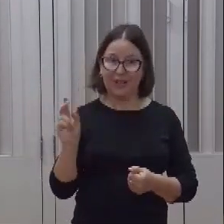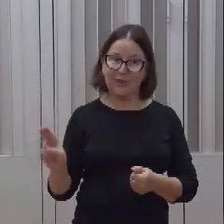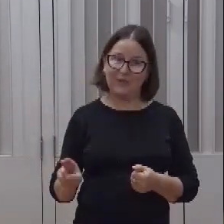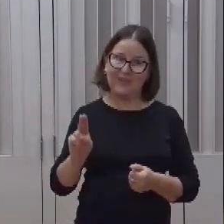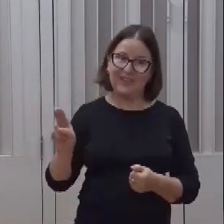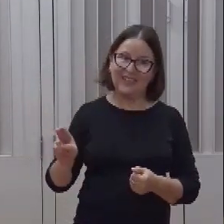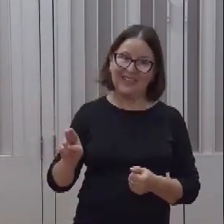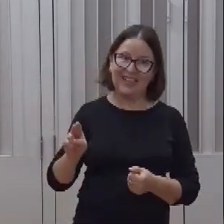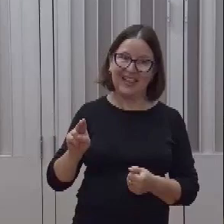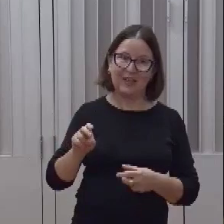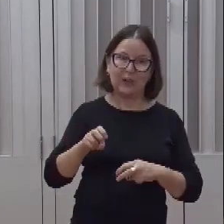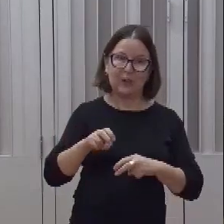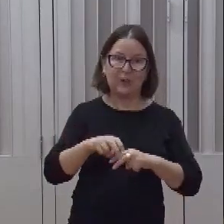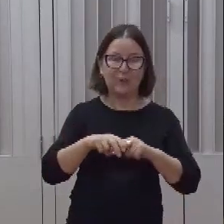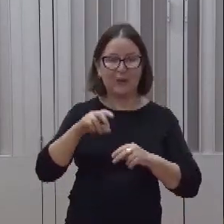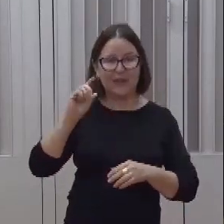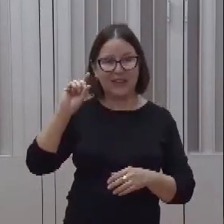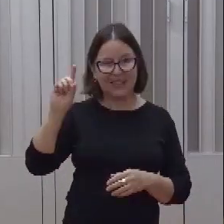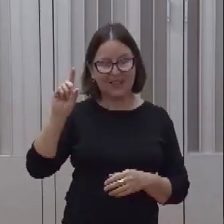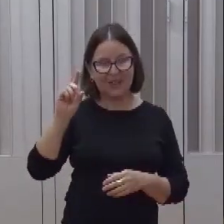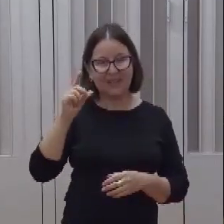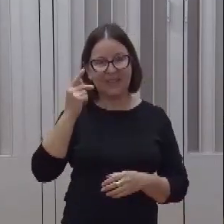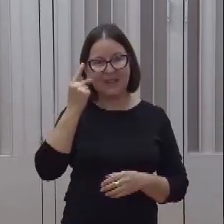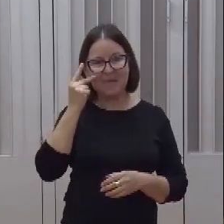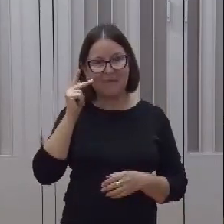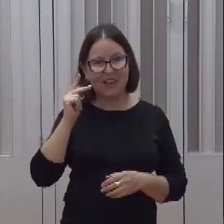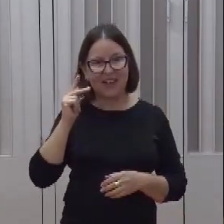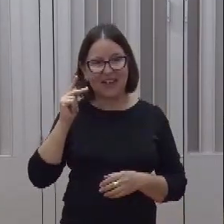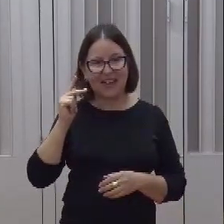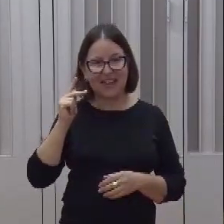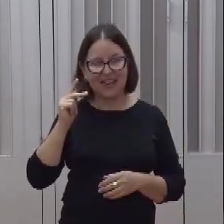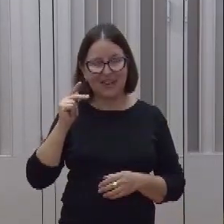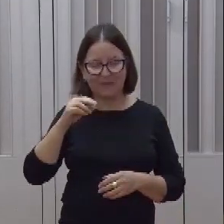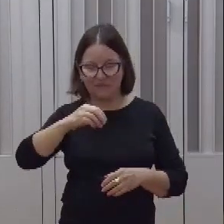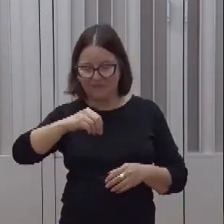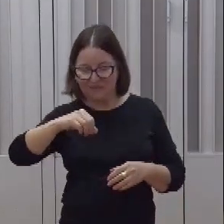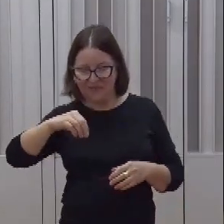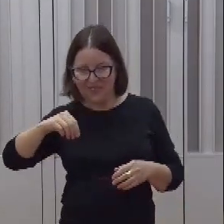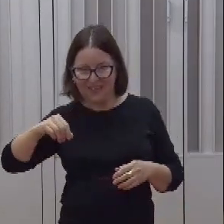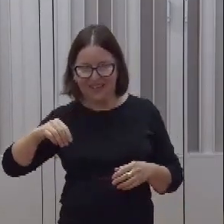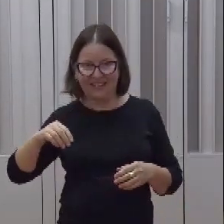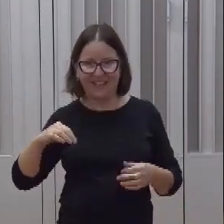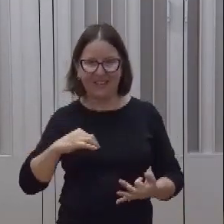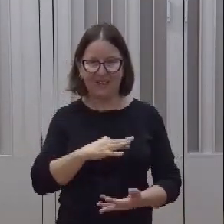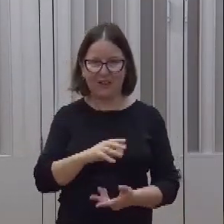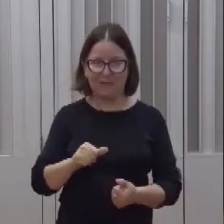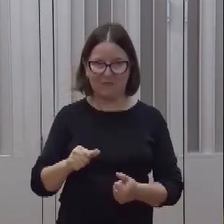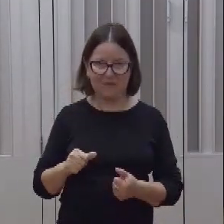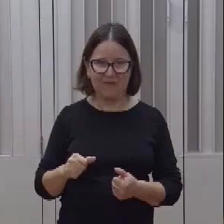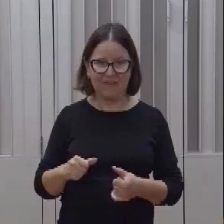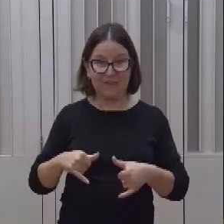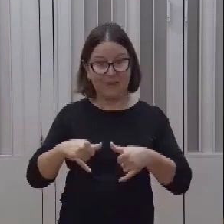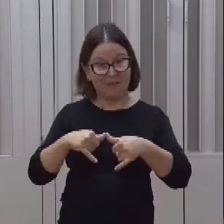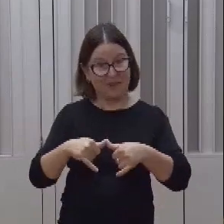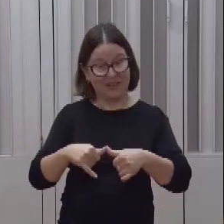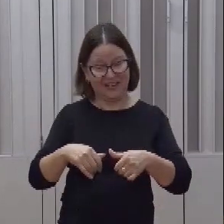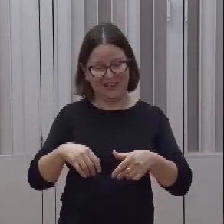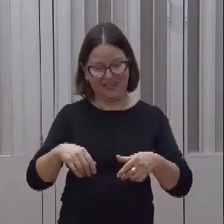que Deus vai usar para salgar este mundo, para preservar este